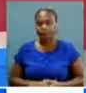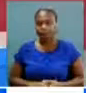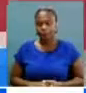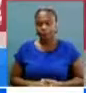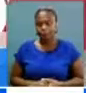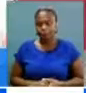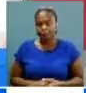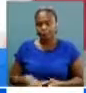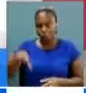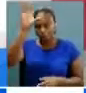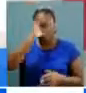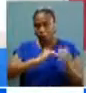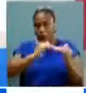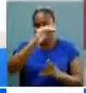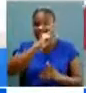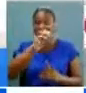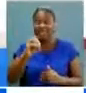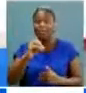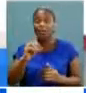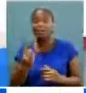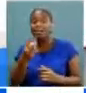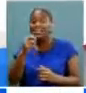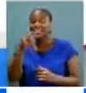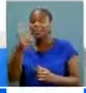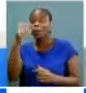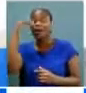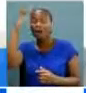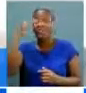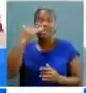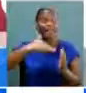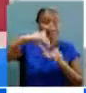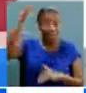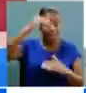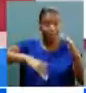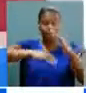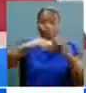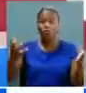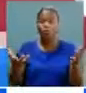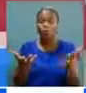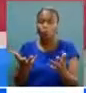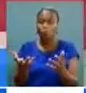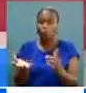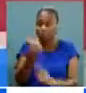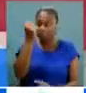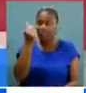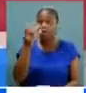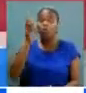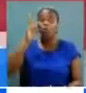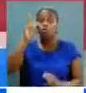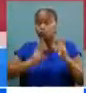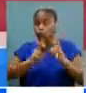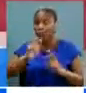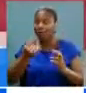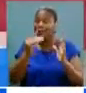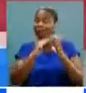o governo aumentou de 30 para 35 anos de idade máxima para a atenção dos juros bonificados para habitação a